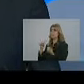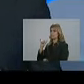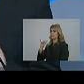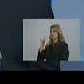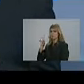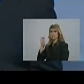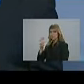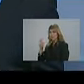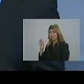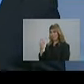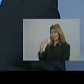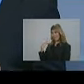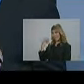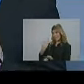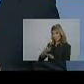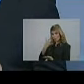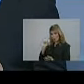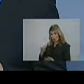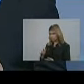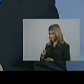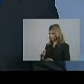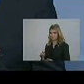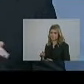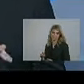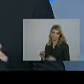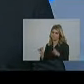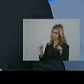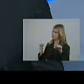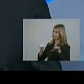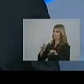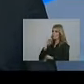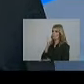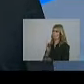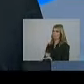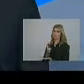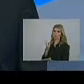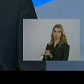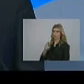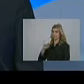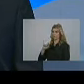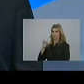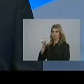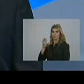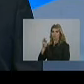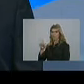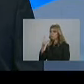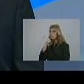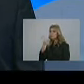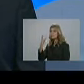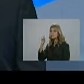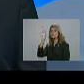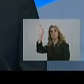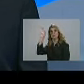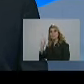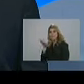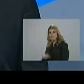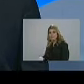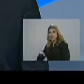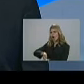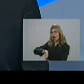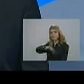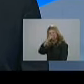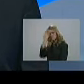os últimos 4 anos foram trágicos. Estagnou o índice do IDEB e nós caímos de 30% das crianças em horário integral